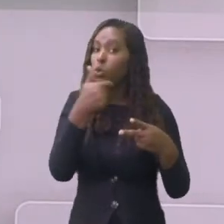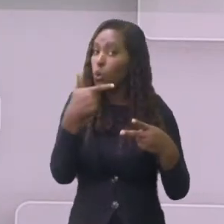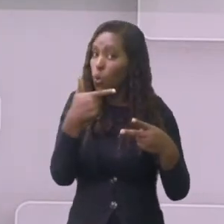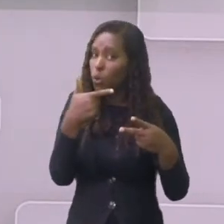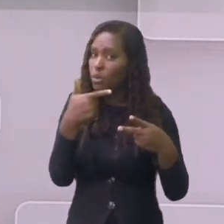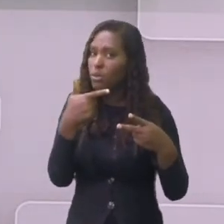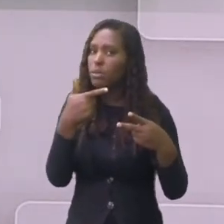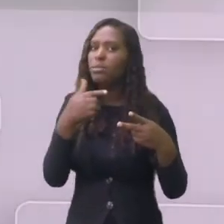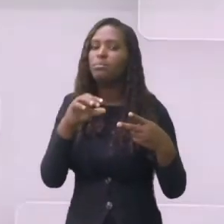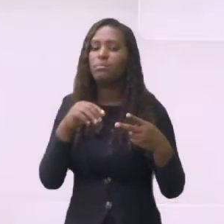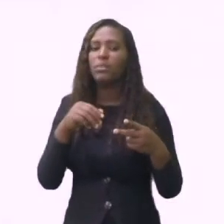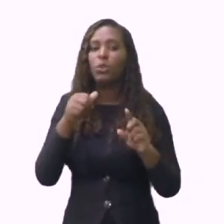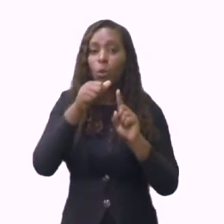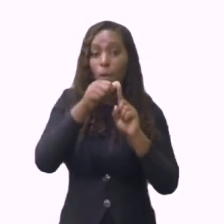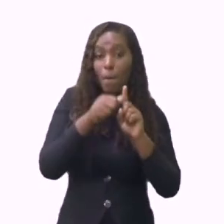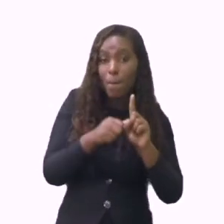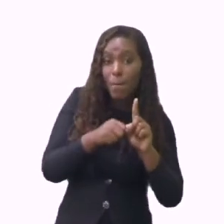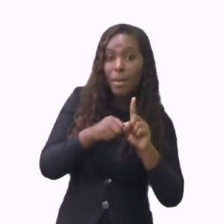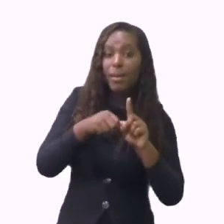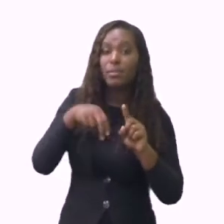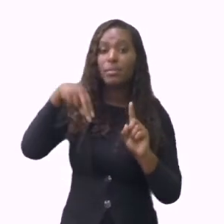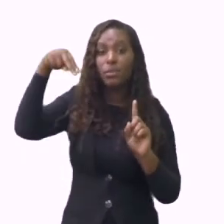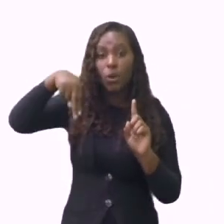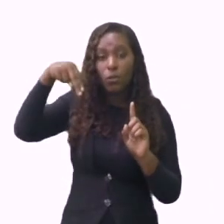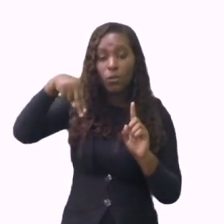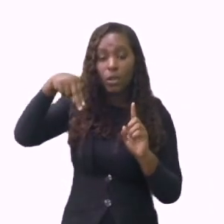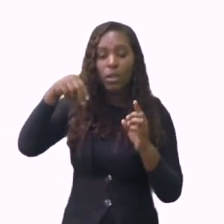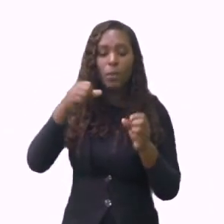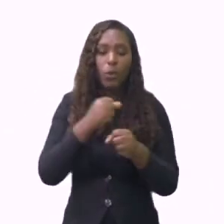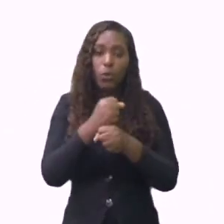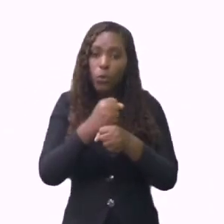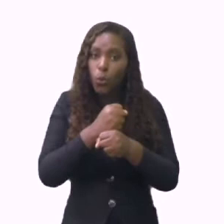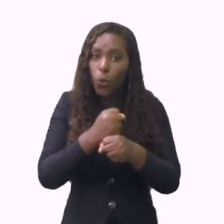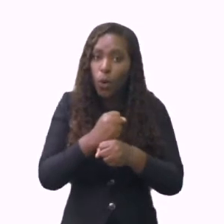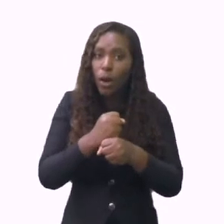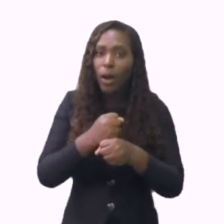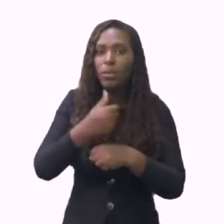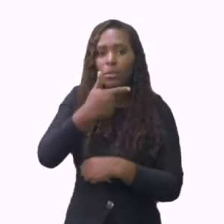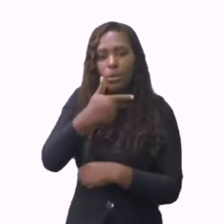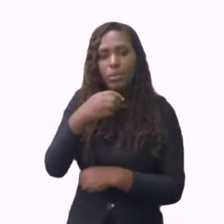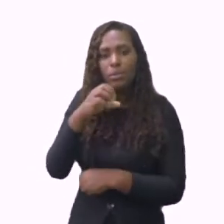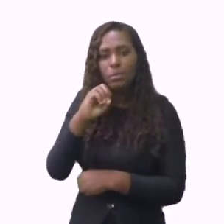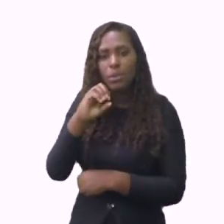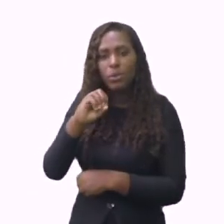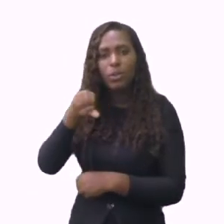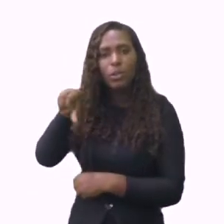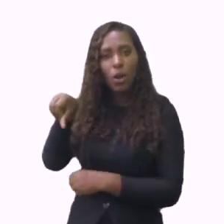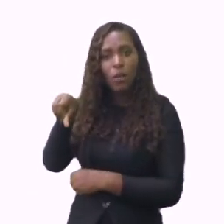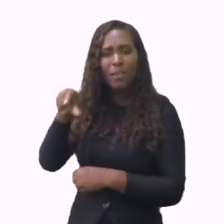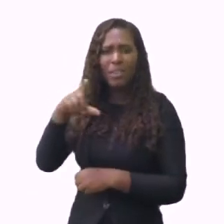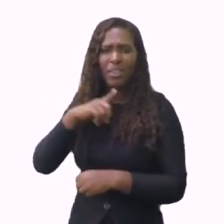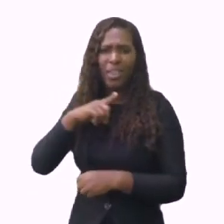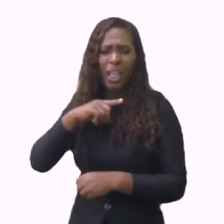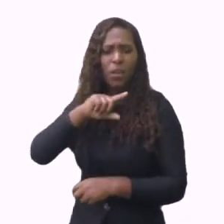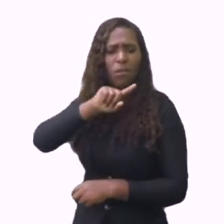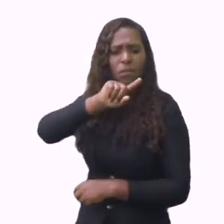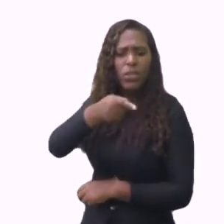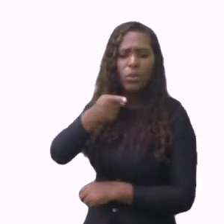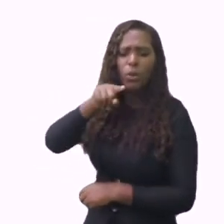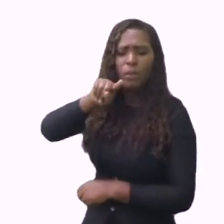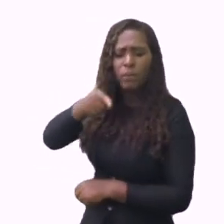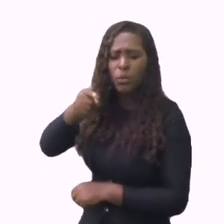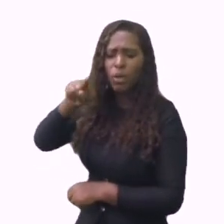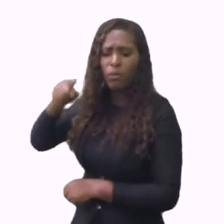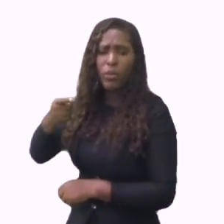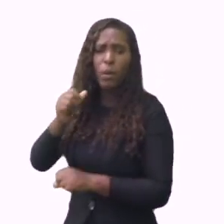existem regras para escrever uma data correta, escrever em uma carta ou em um e-mail, alguma coisa que